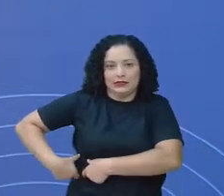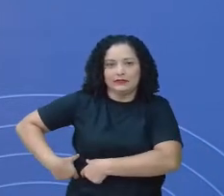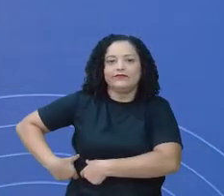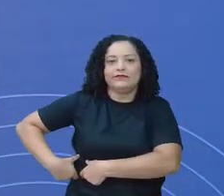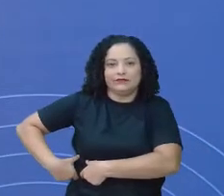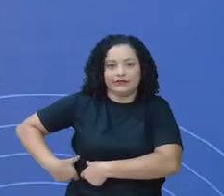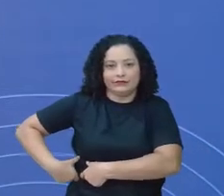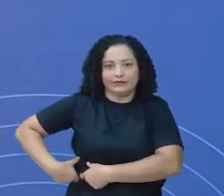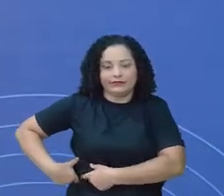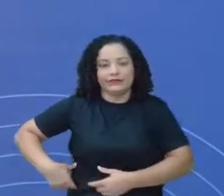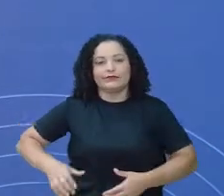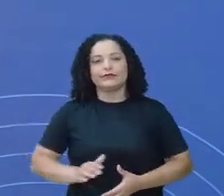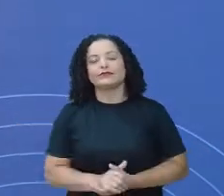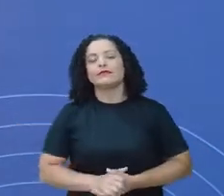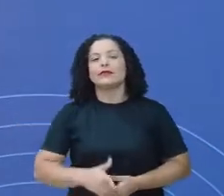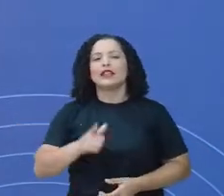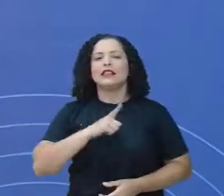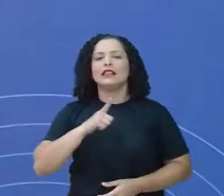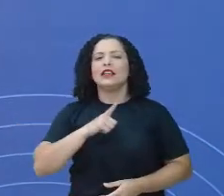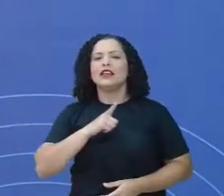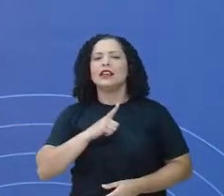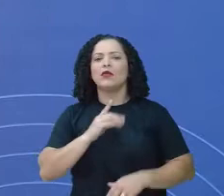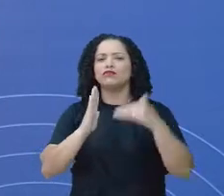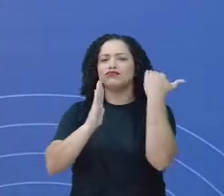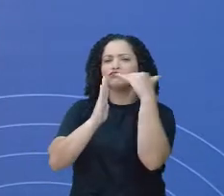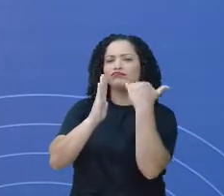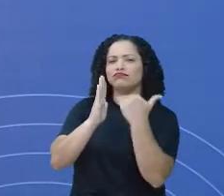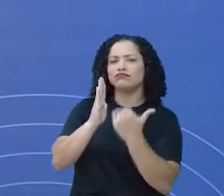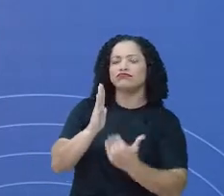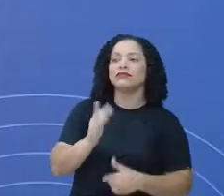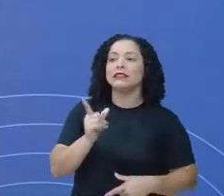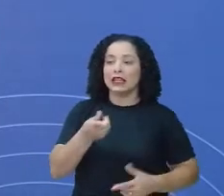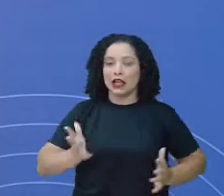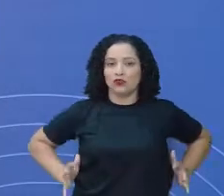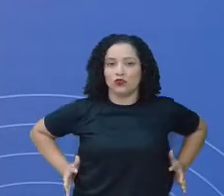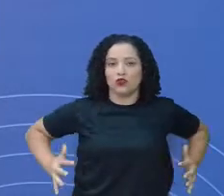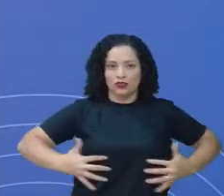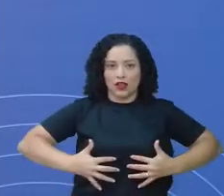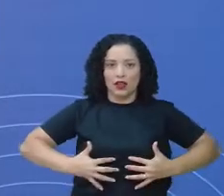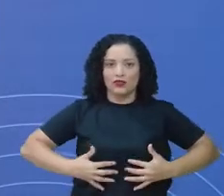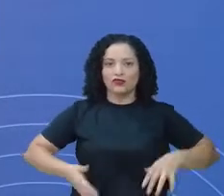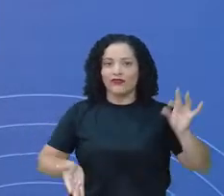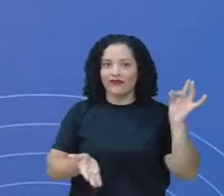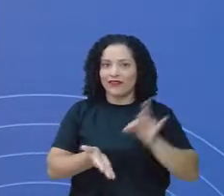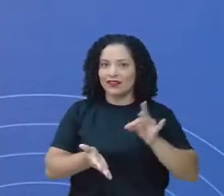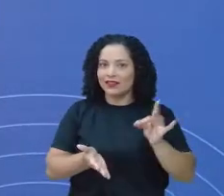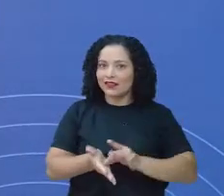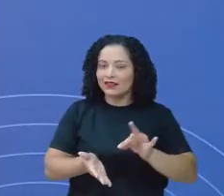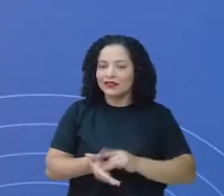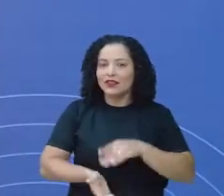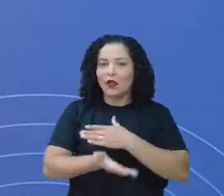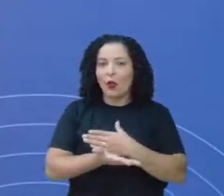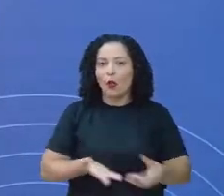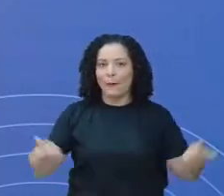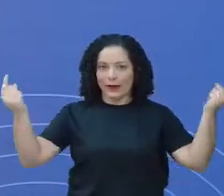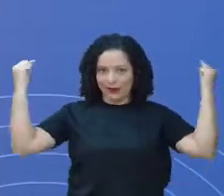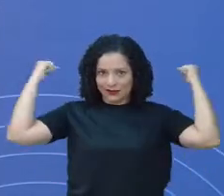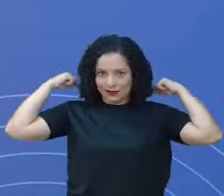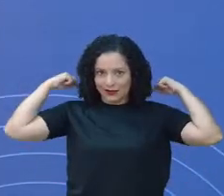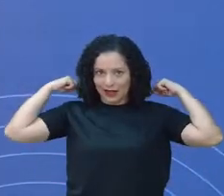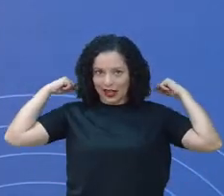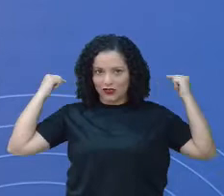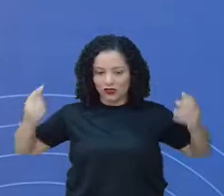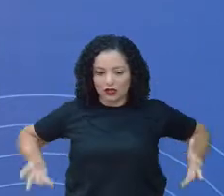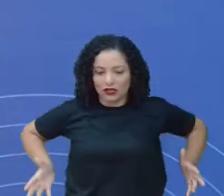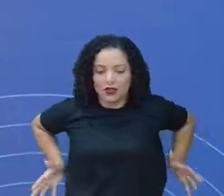externo. E aqui eu tenho uma classificação. As costelas verdadeiras é aquelas que partem da coluna e chegam até o osso